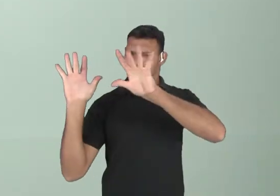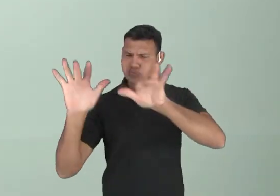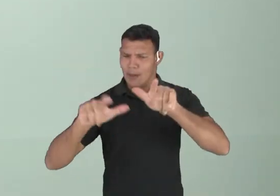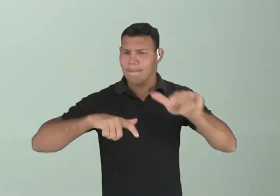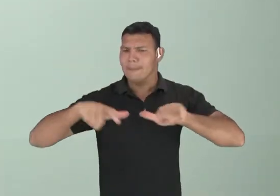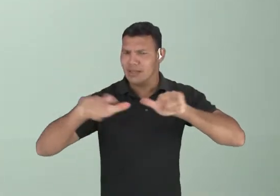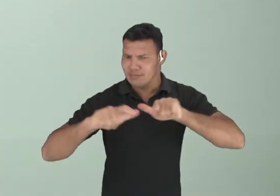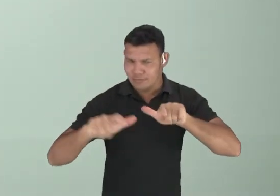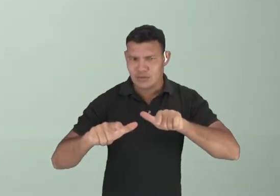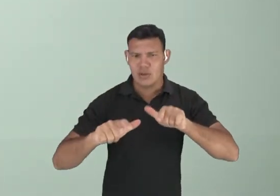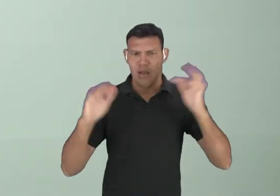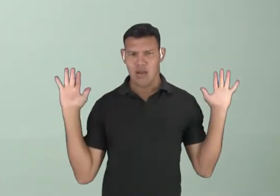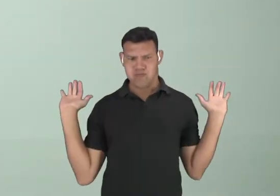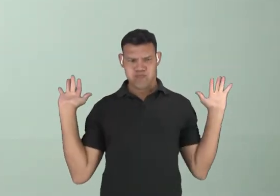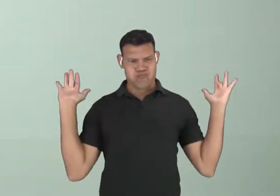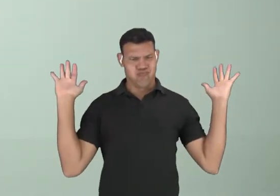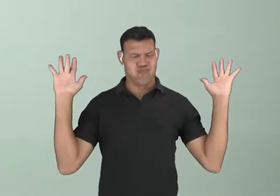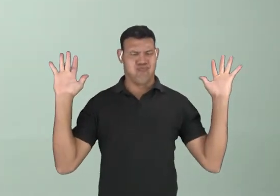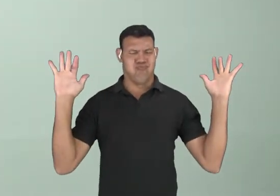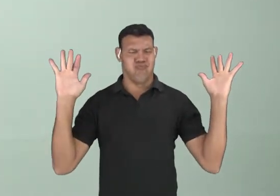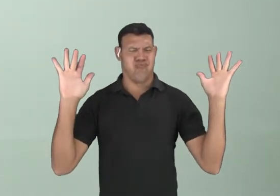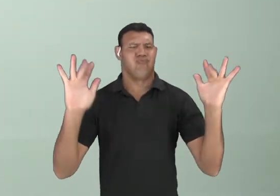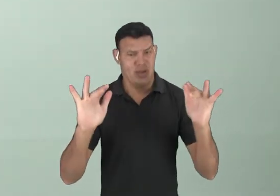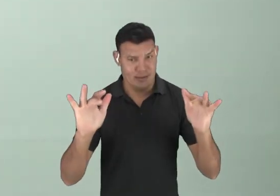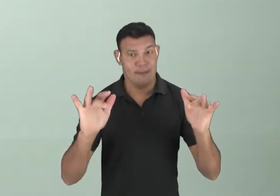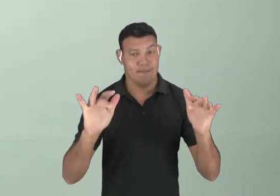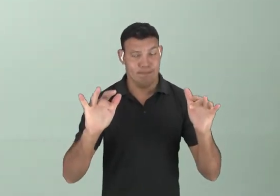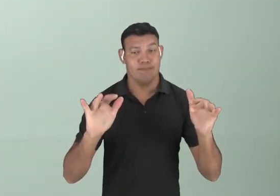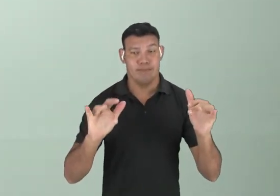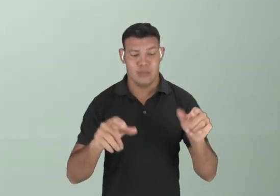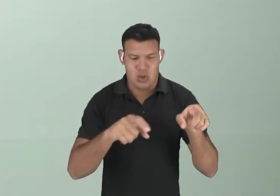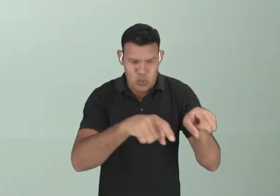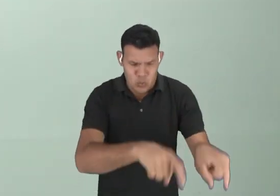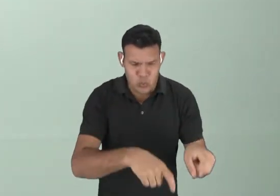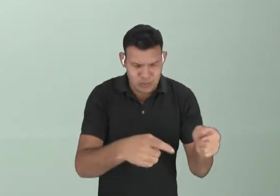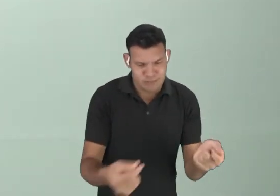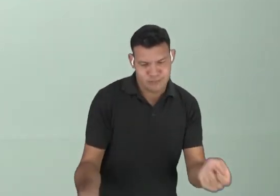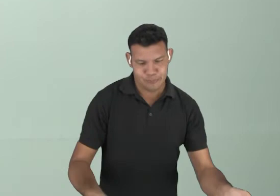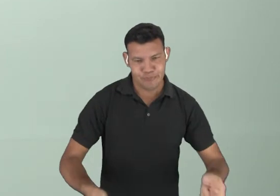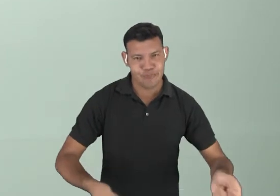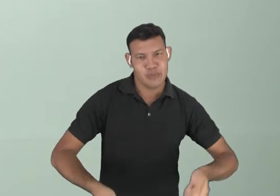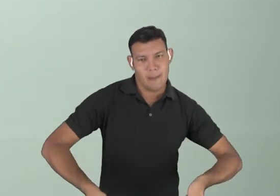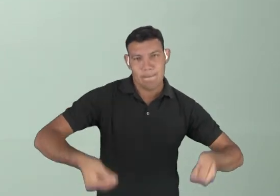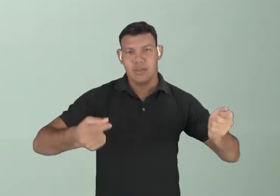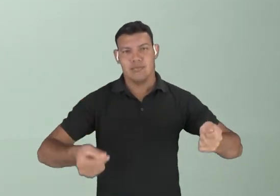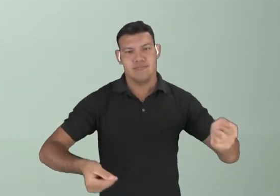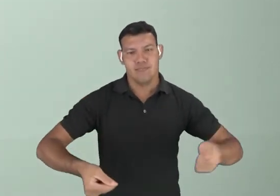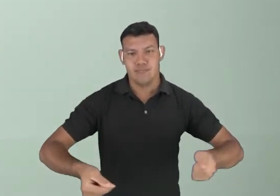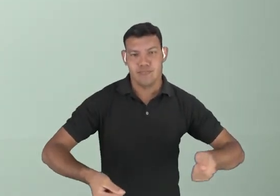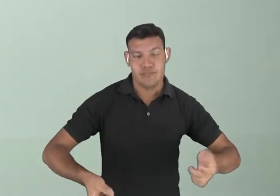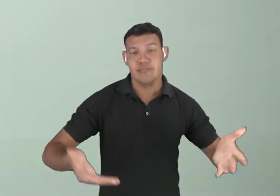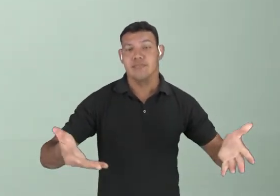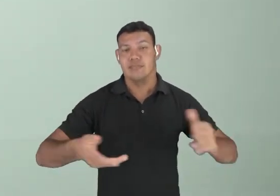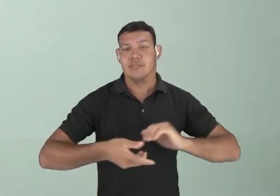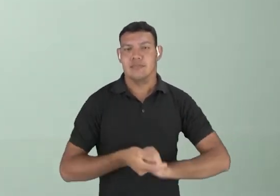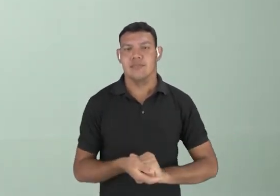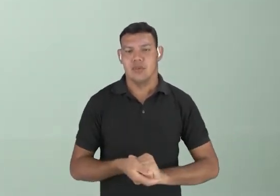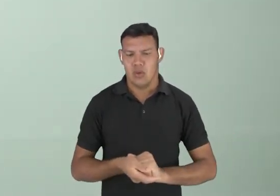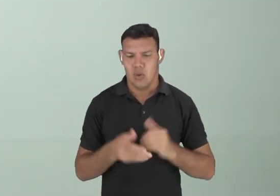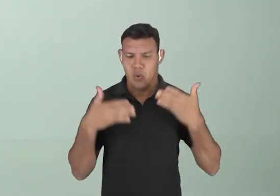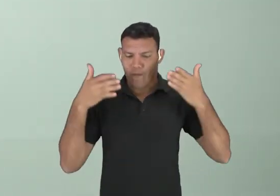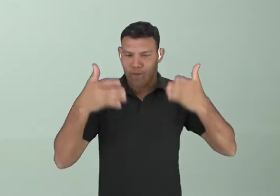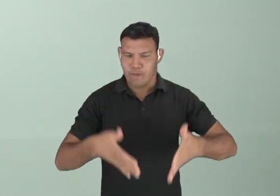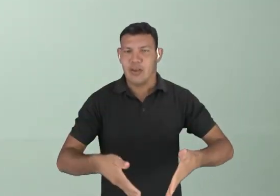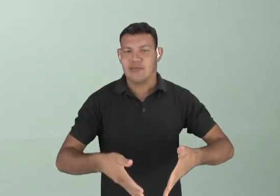do país para as áreas de garimpo. Muitos desses trabalhadores que vieram para o garimpo já ficaram na